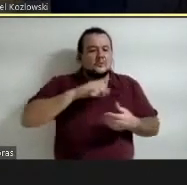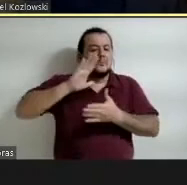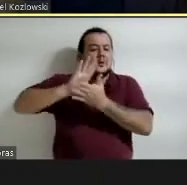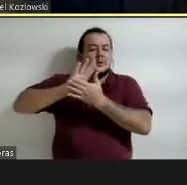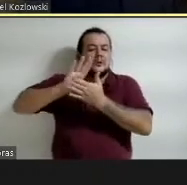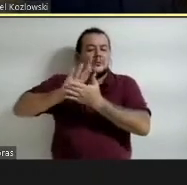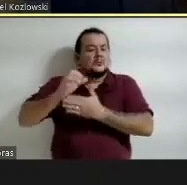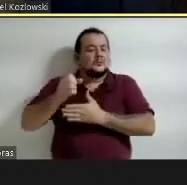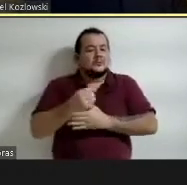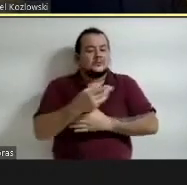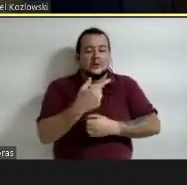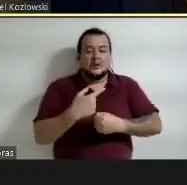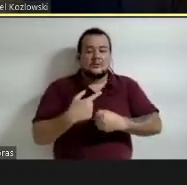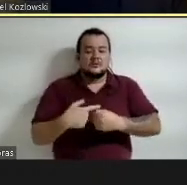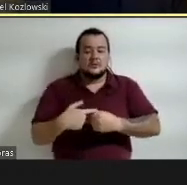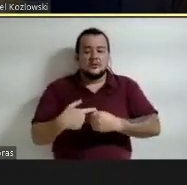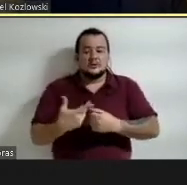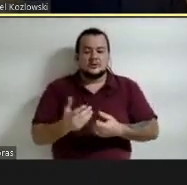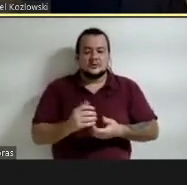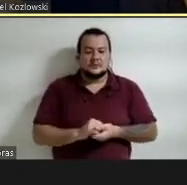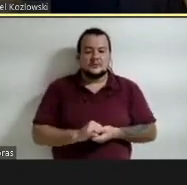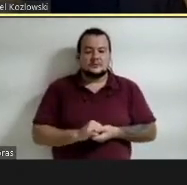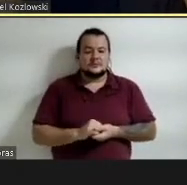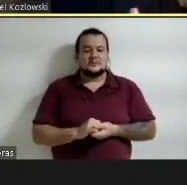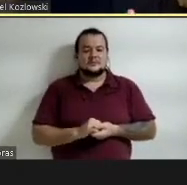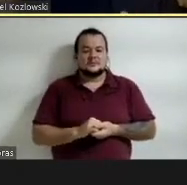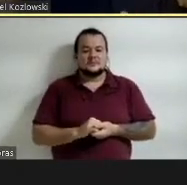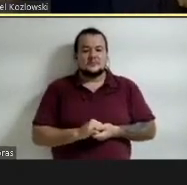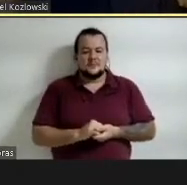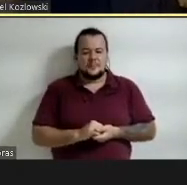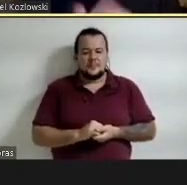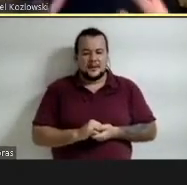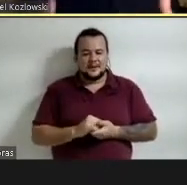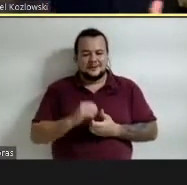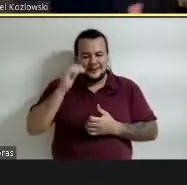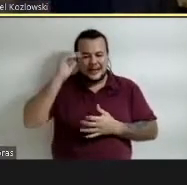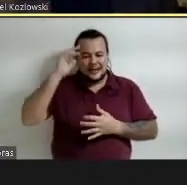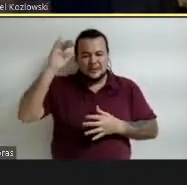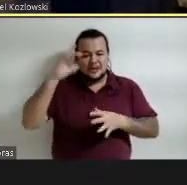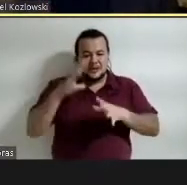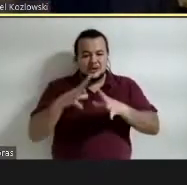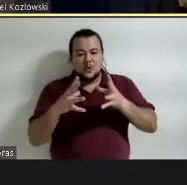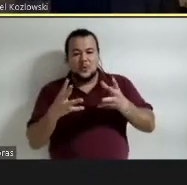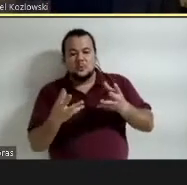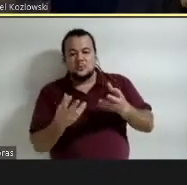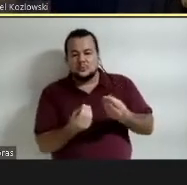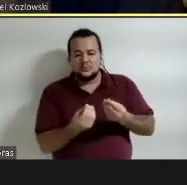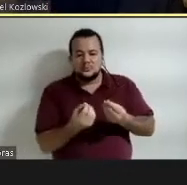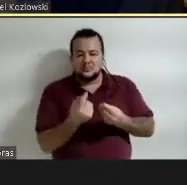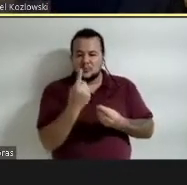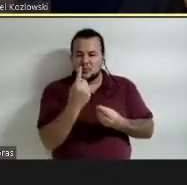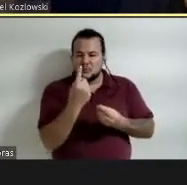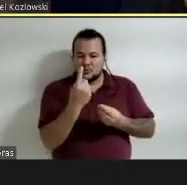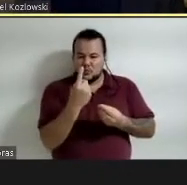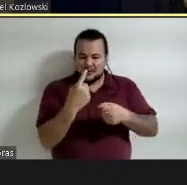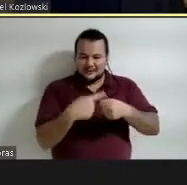urbanização. E o Doxiades imaginou um mundo como uma única cidade planetária.